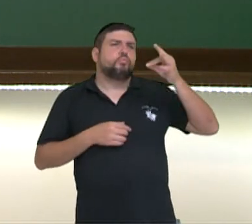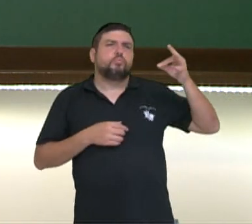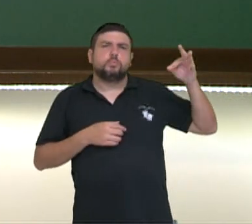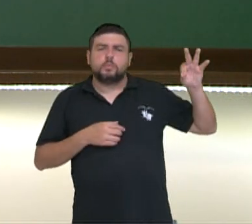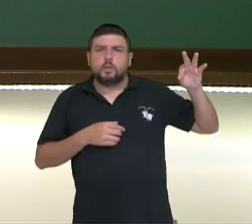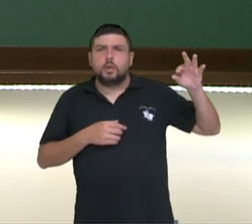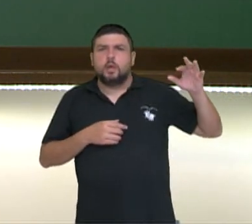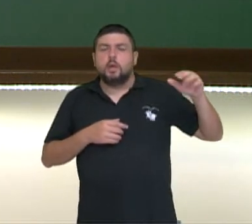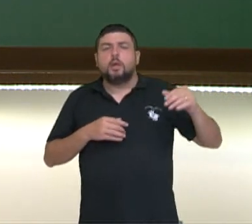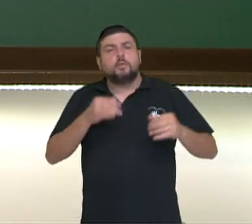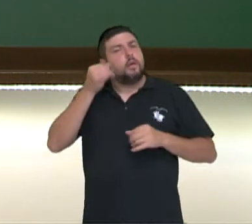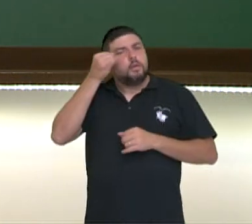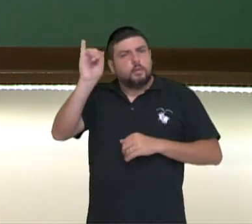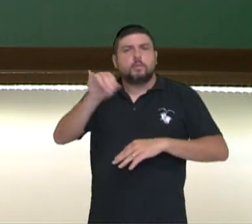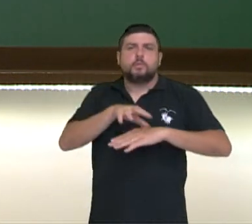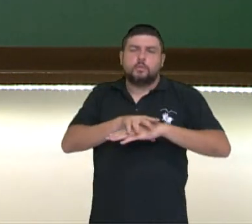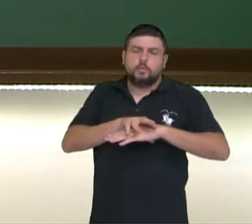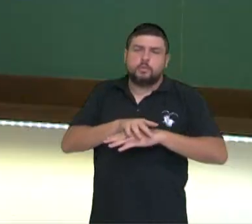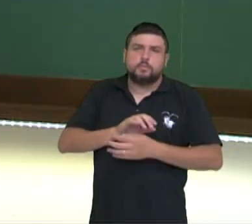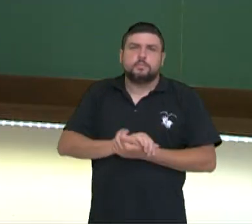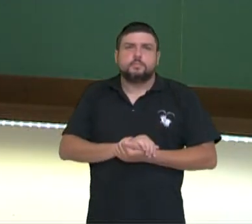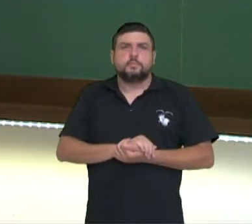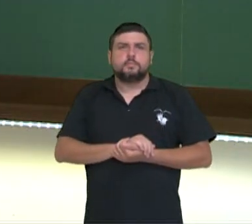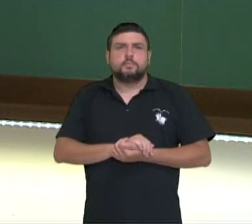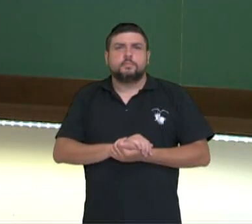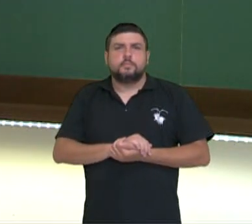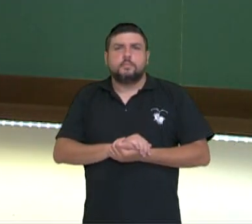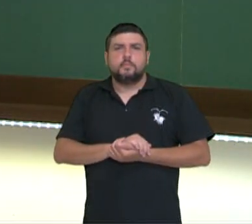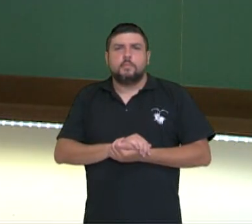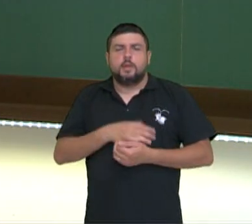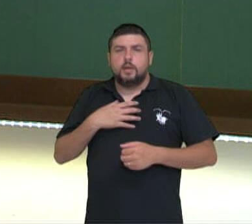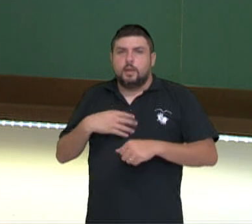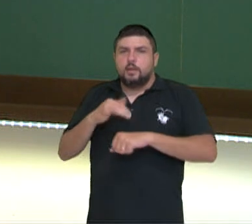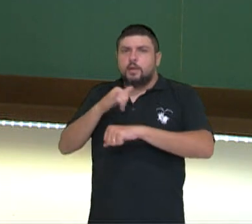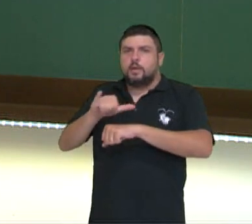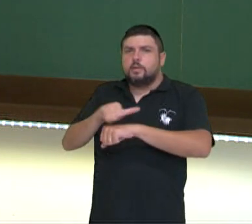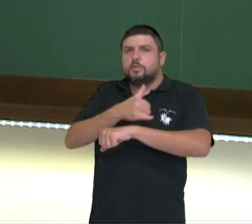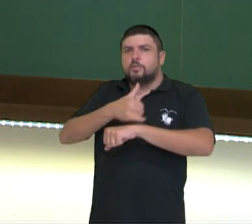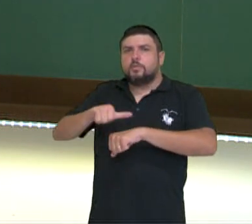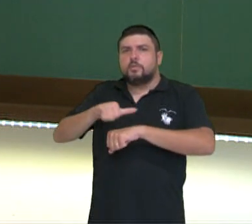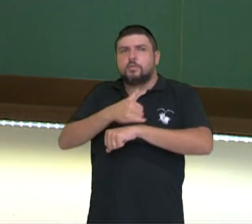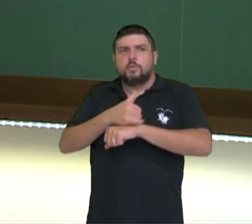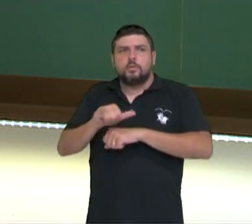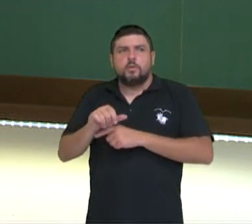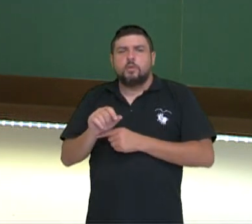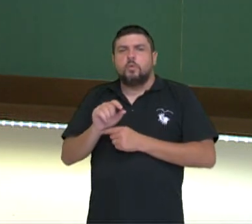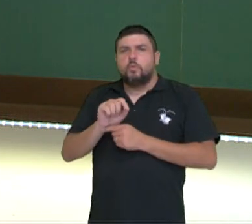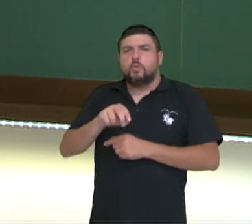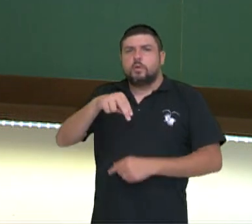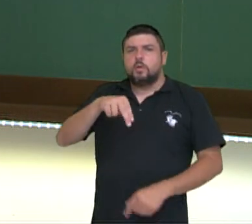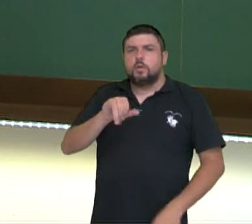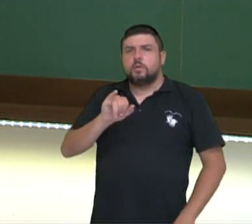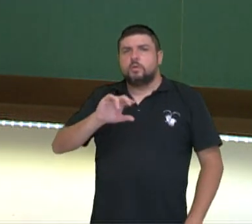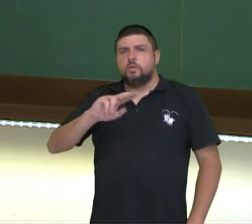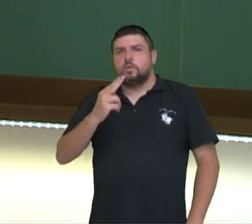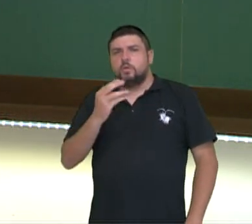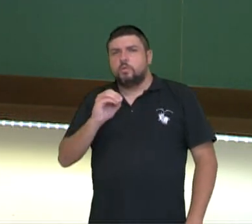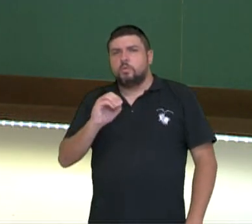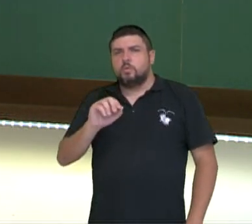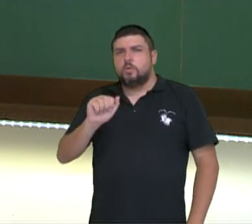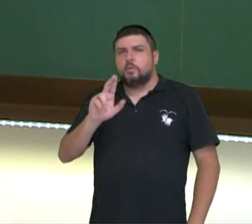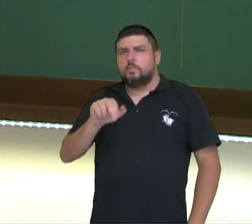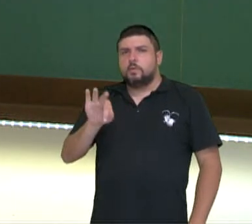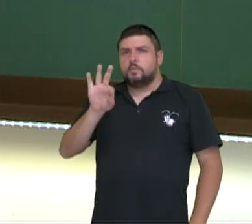estar utilizando. Essa estratégia a gente vai chamar de ocupação de nicho por uma espécie concorrente. Vamos